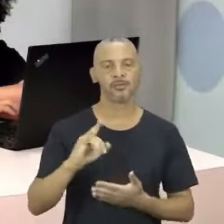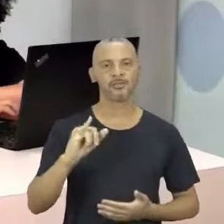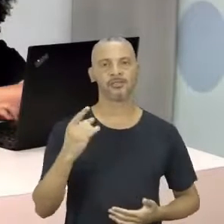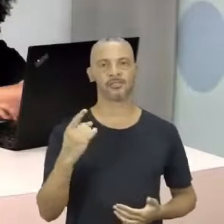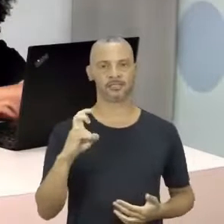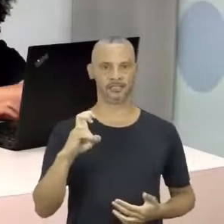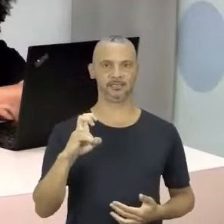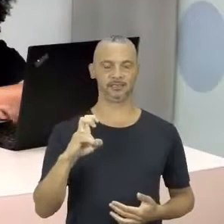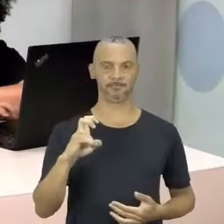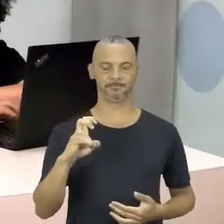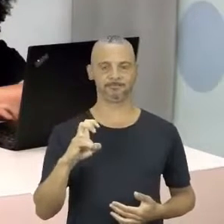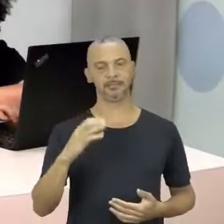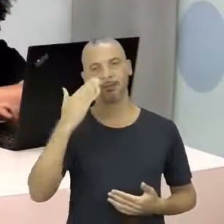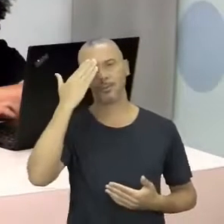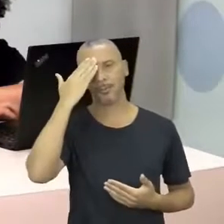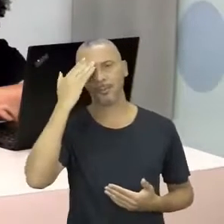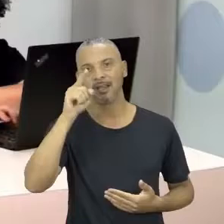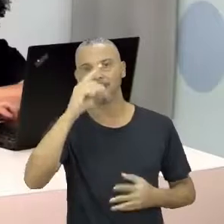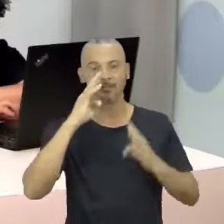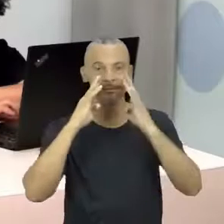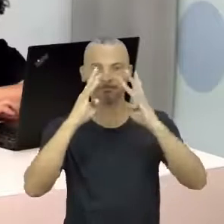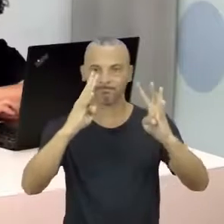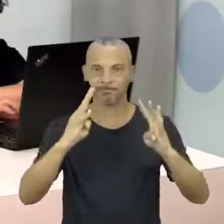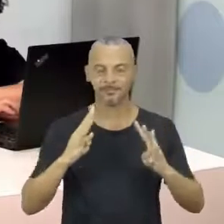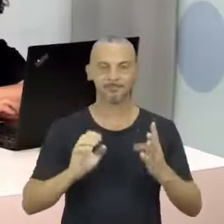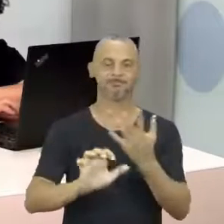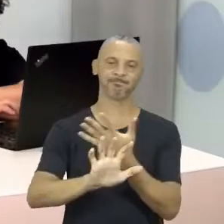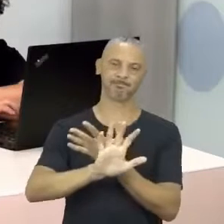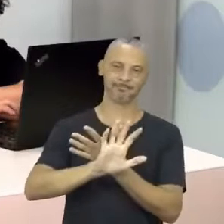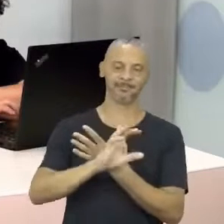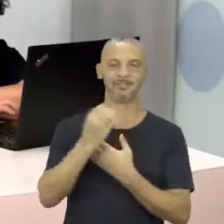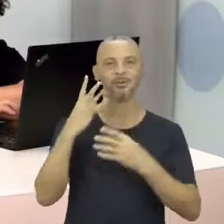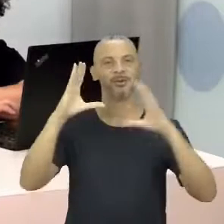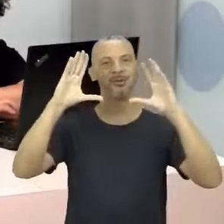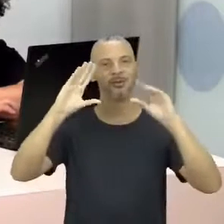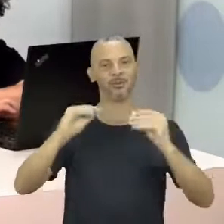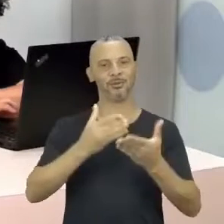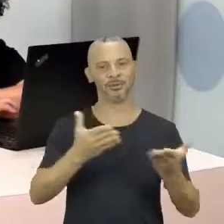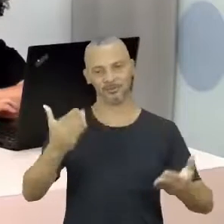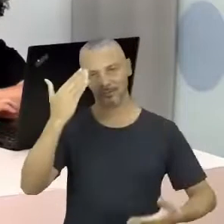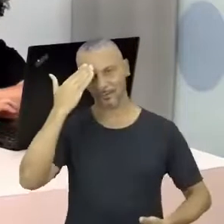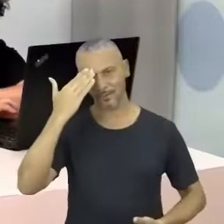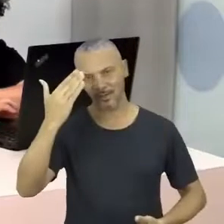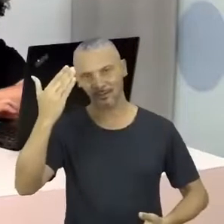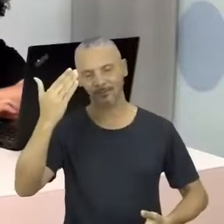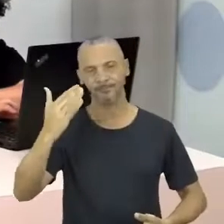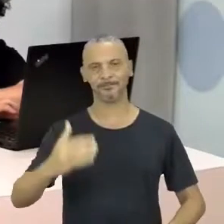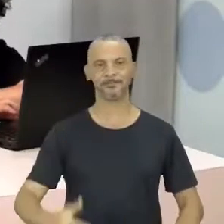15/2. Eu agradeço a atenção de vocês. Uma boa noite, obrigada.